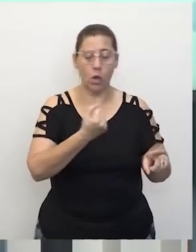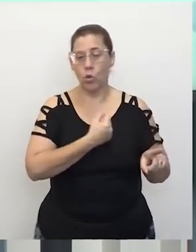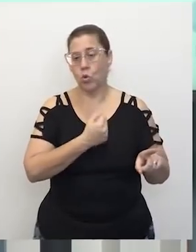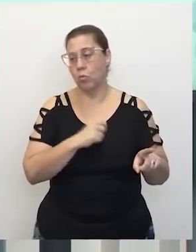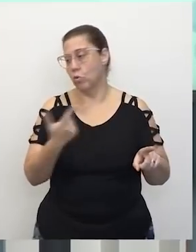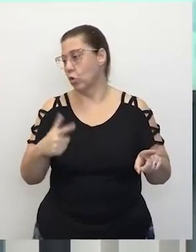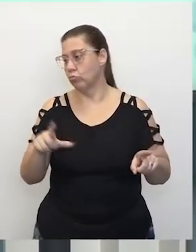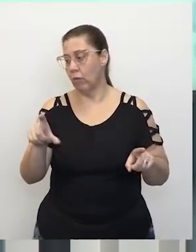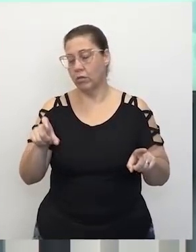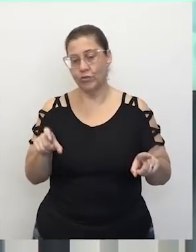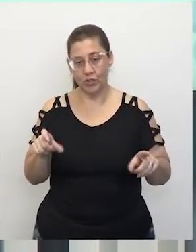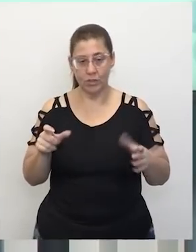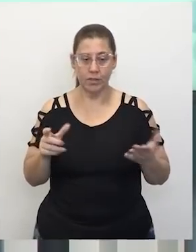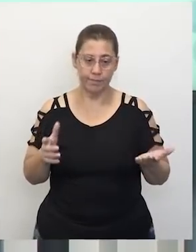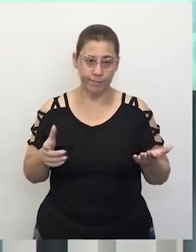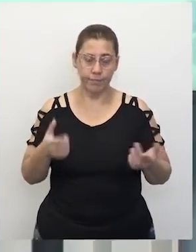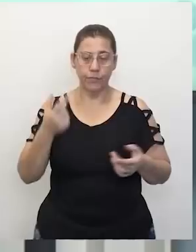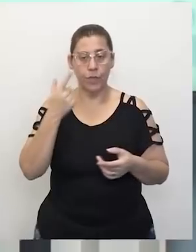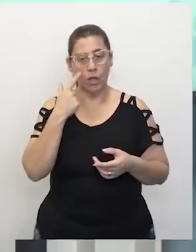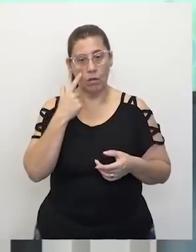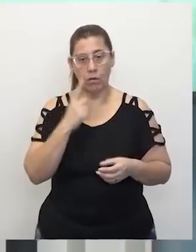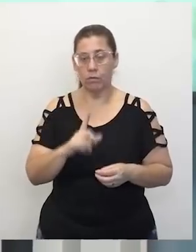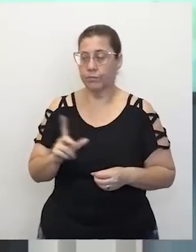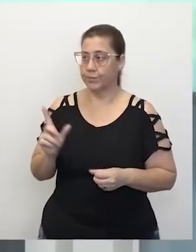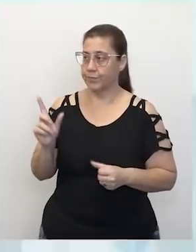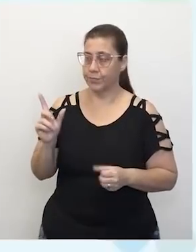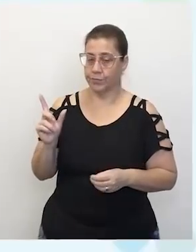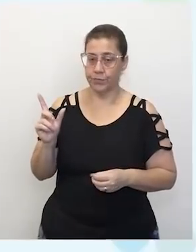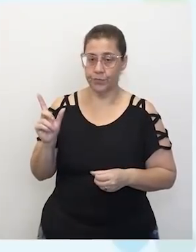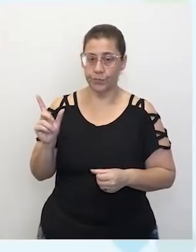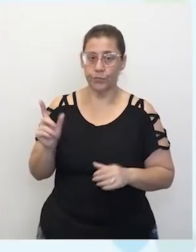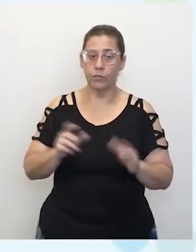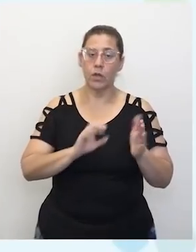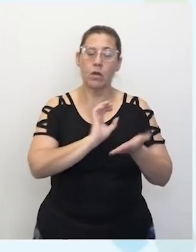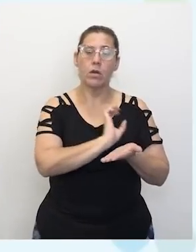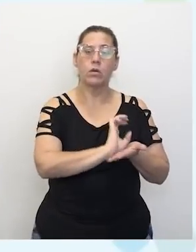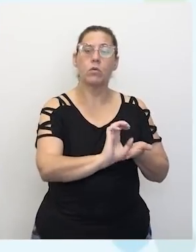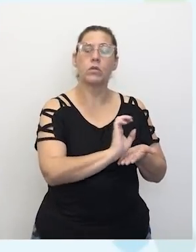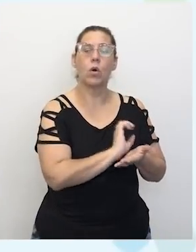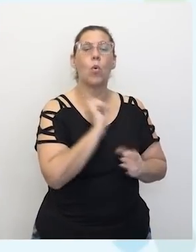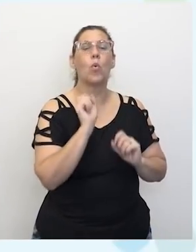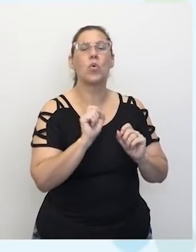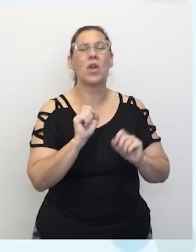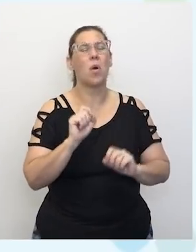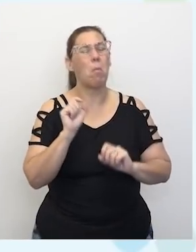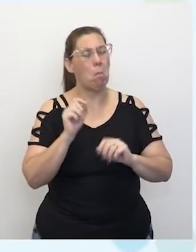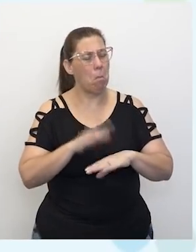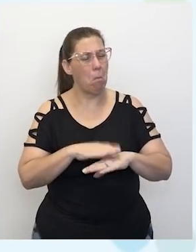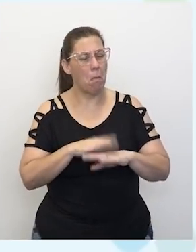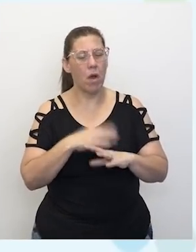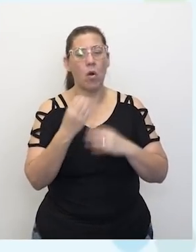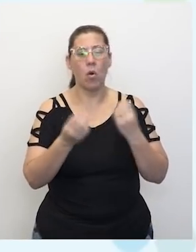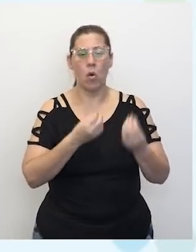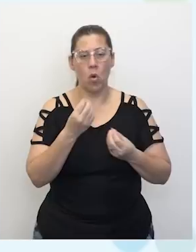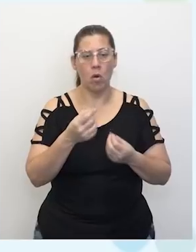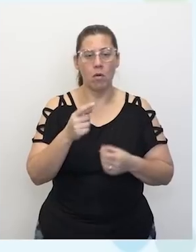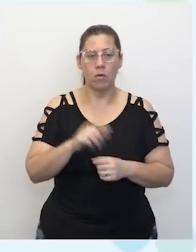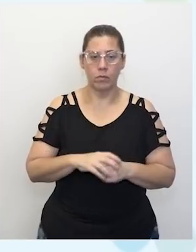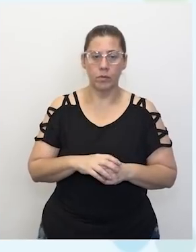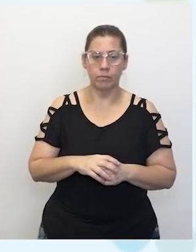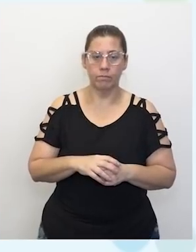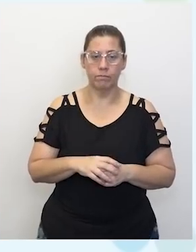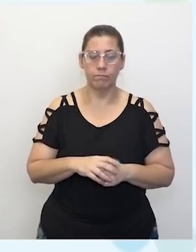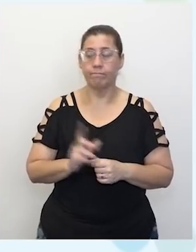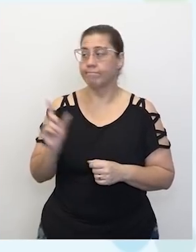não tem x. Tá certo? Então, eu vou olhar para a minha equação e vou ver para ela o que eu posso resolver. Ó, isso daqui eu não posso